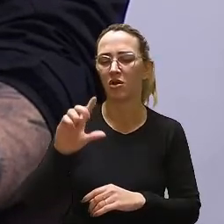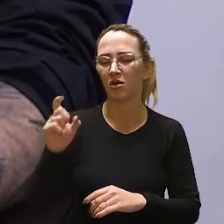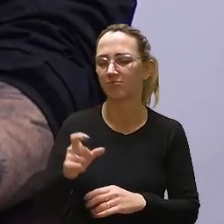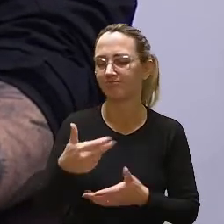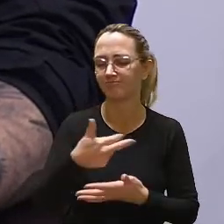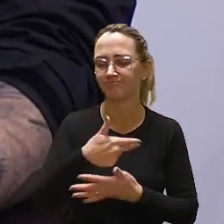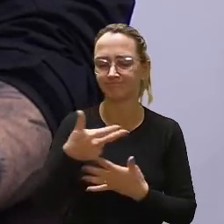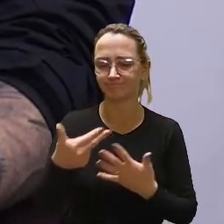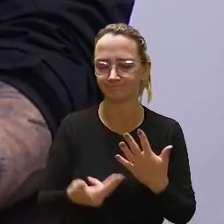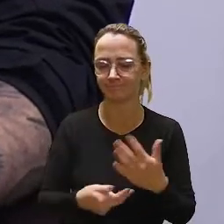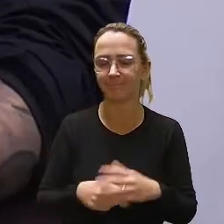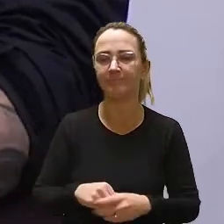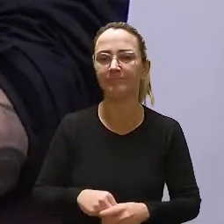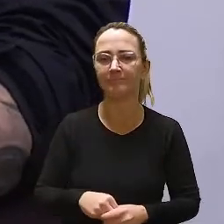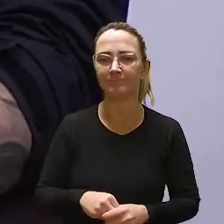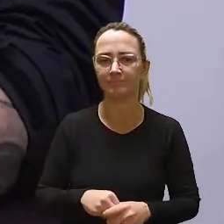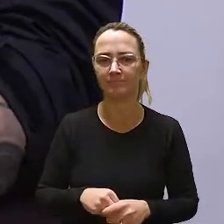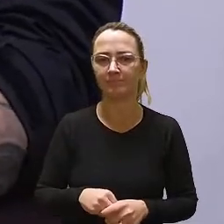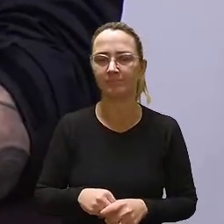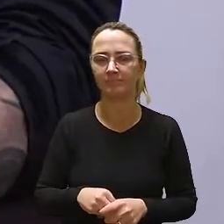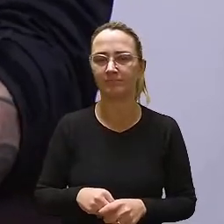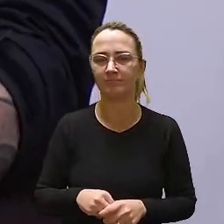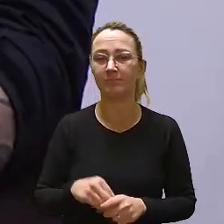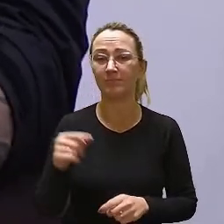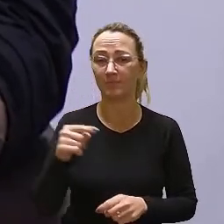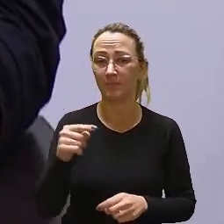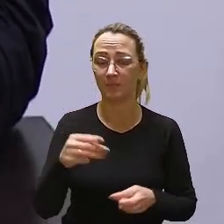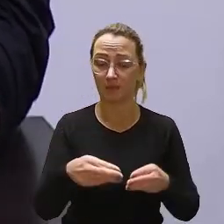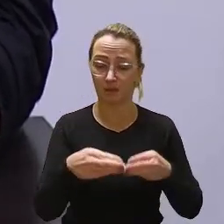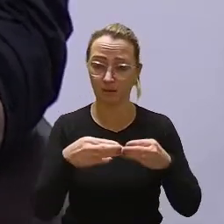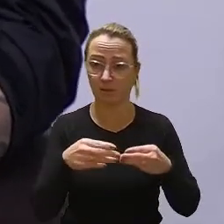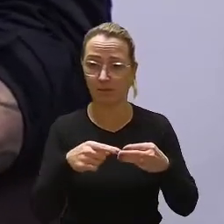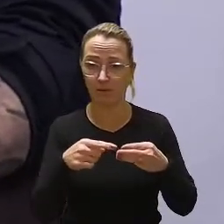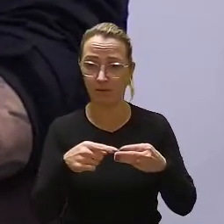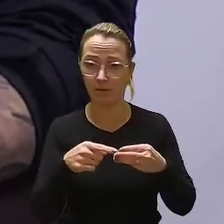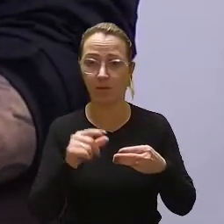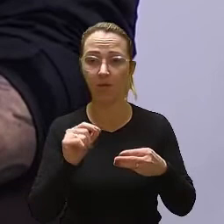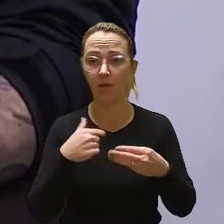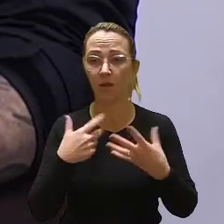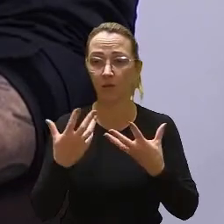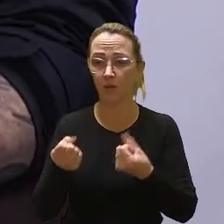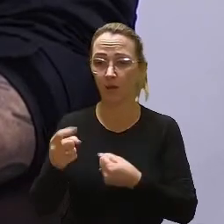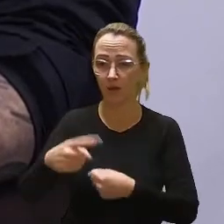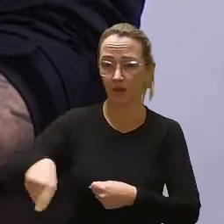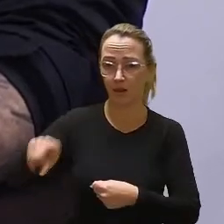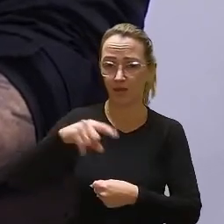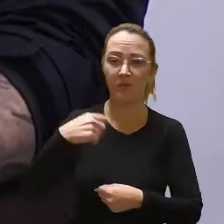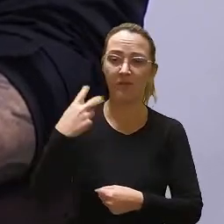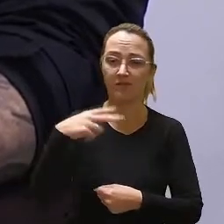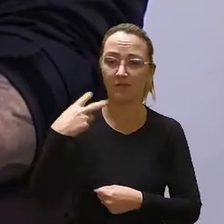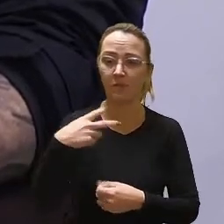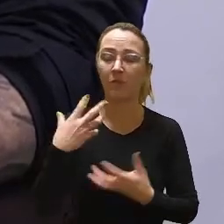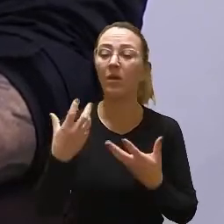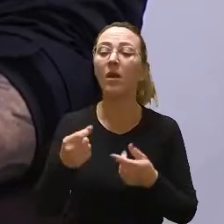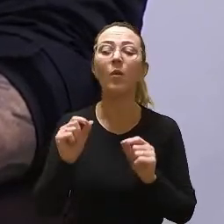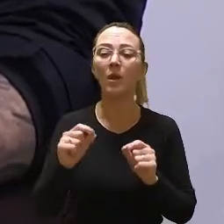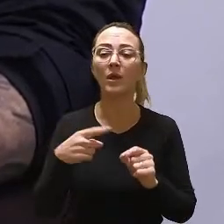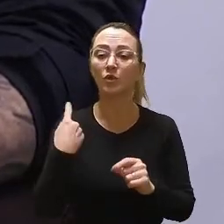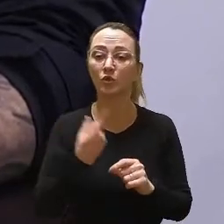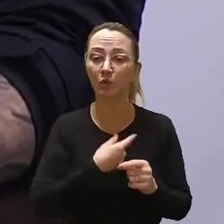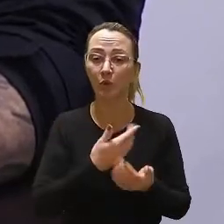Marketplace. Essa moção, esse encaminhamento, que eu peço o apoio de todos os senhores, é um movimento que nós